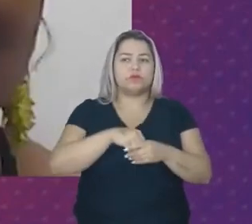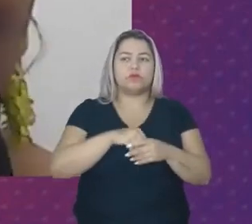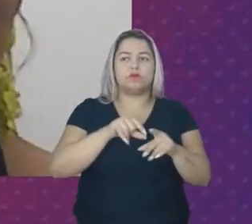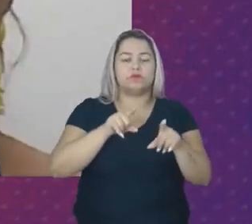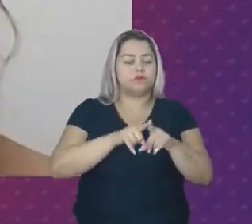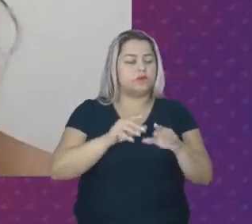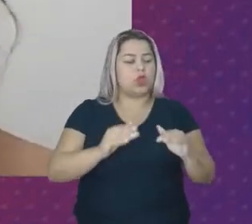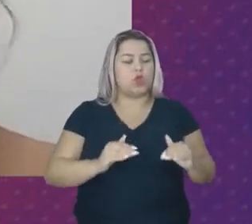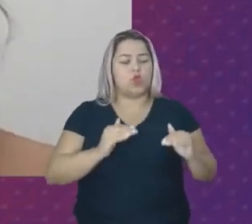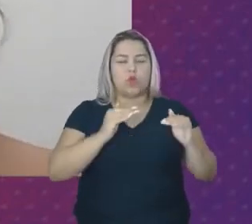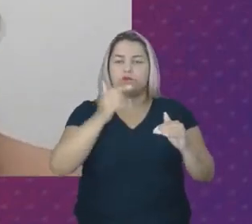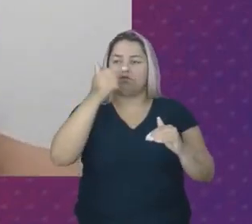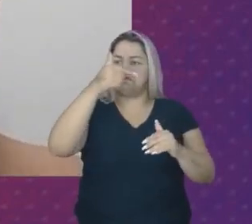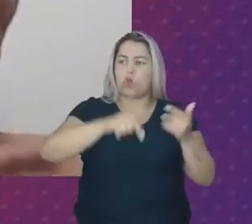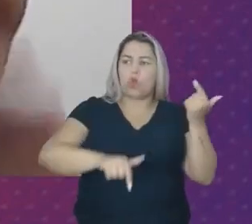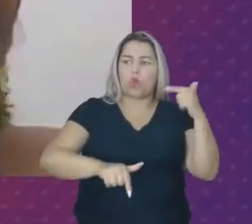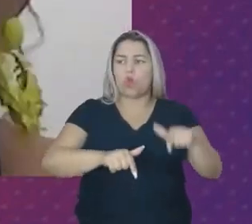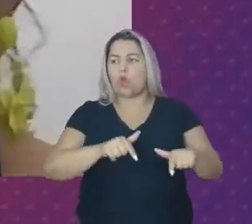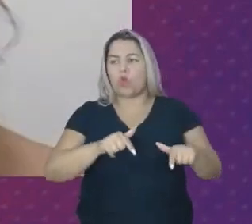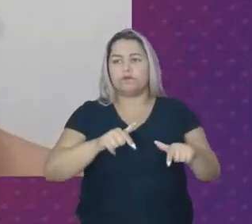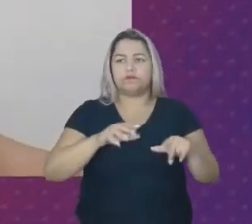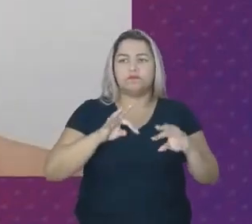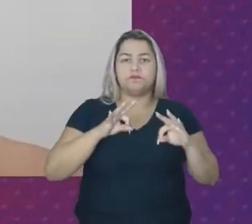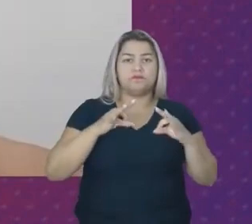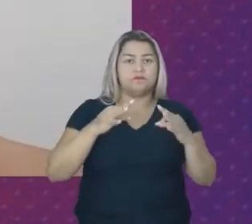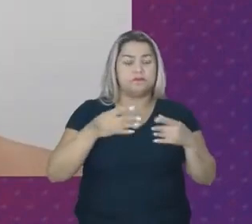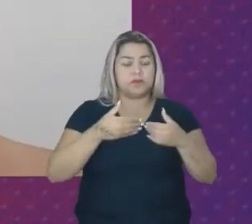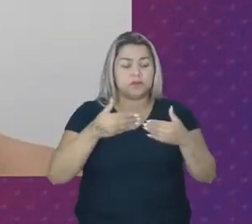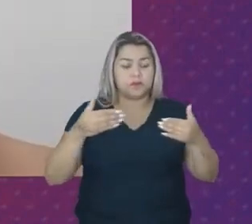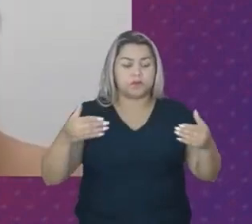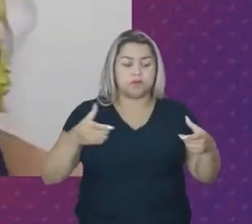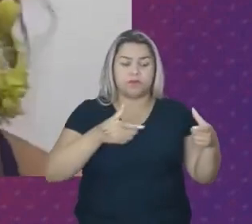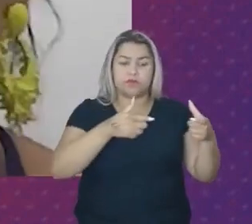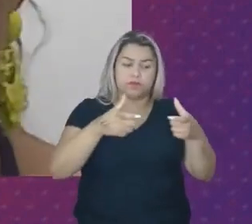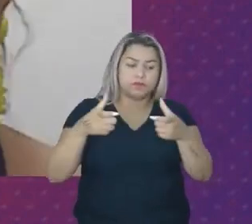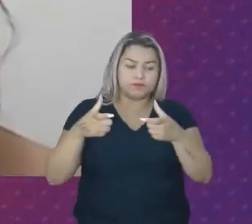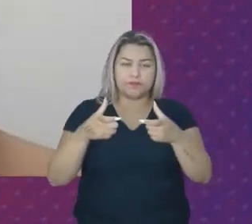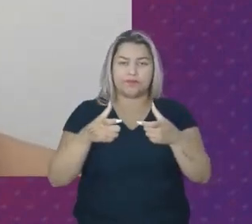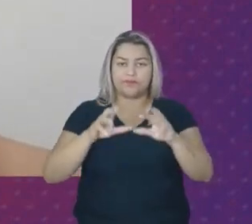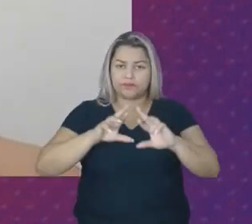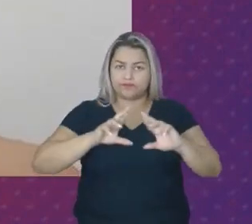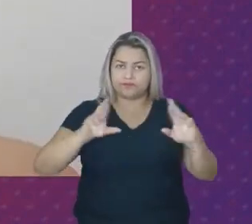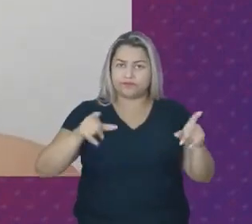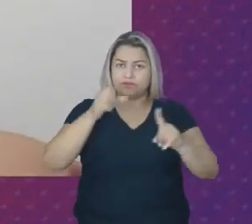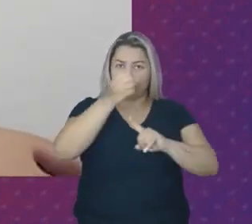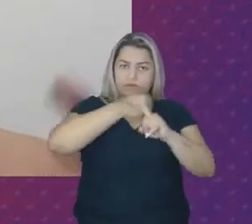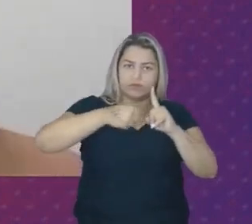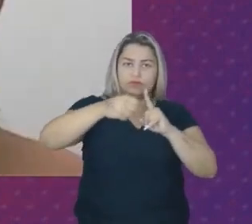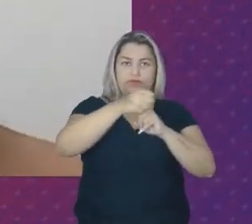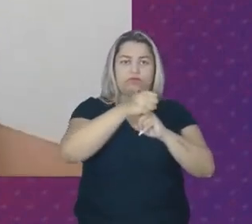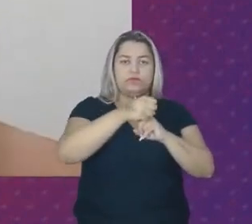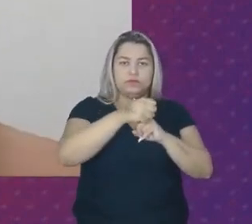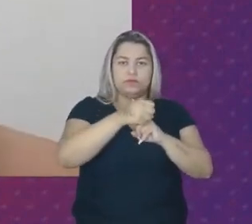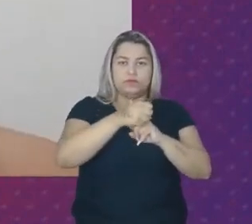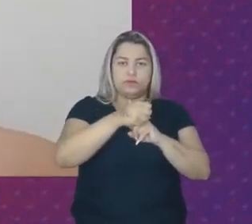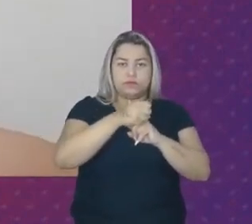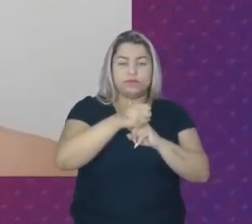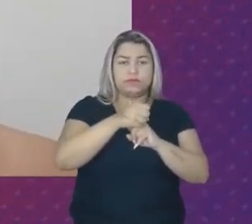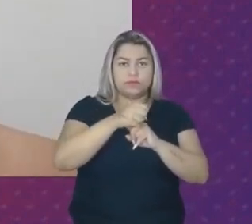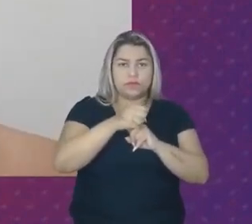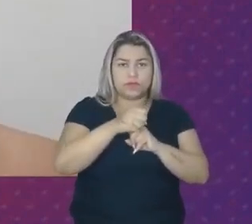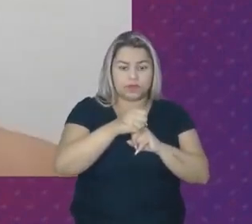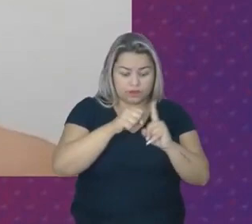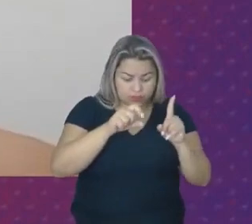ao alcance e quer abrir espaço para uma coisa diferente na sociedade, é aquele espírito